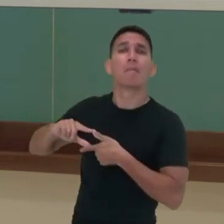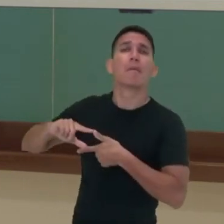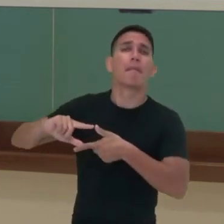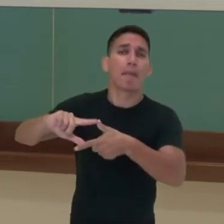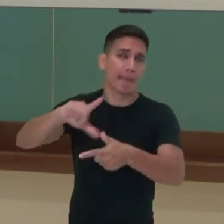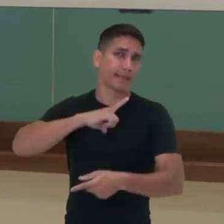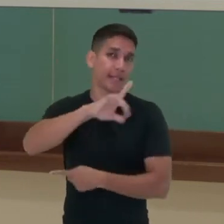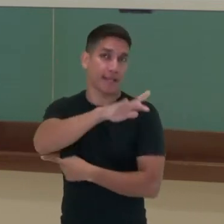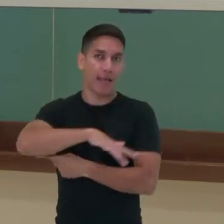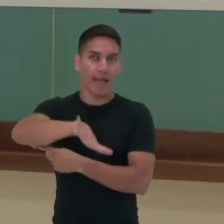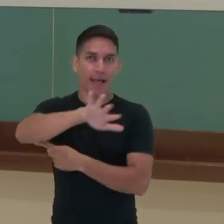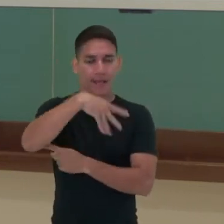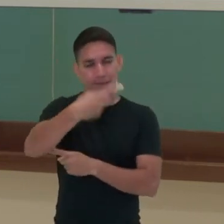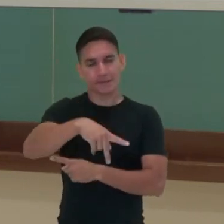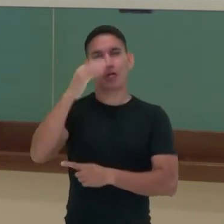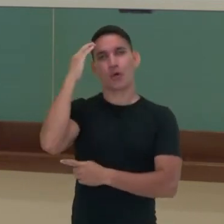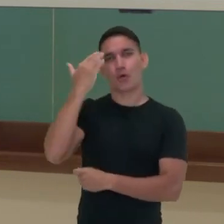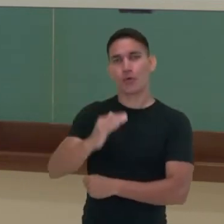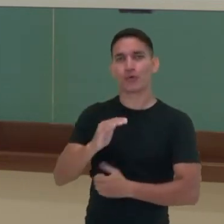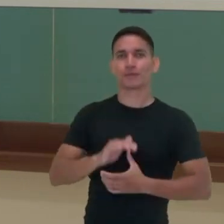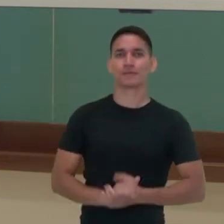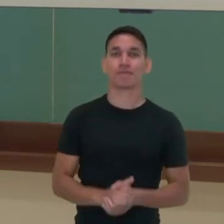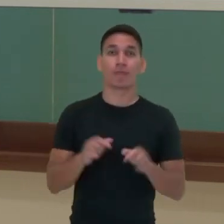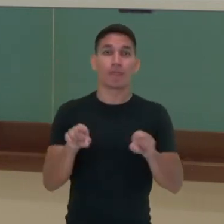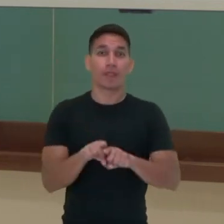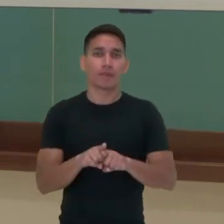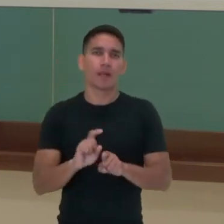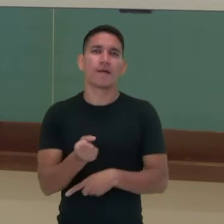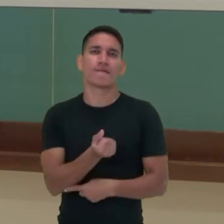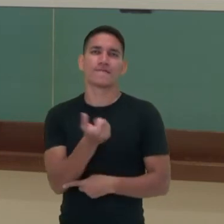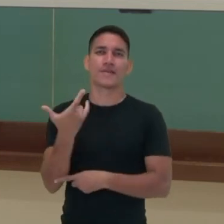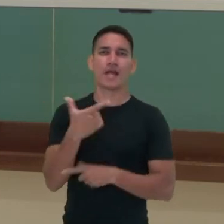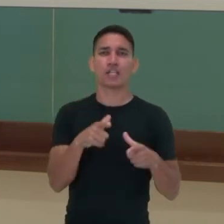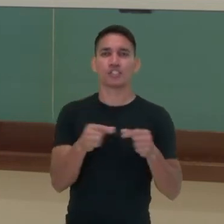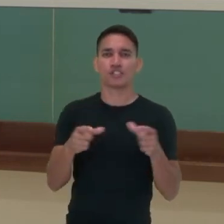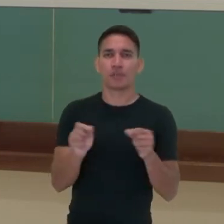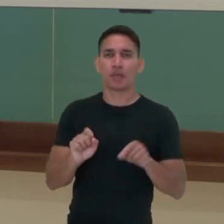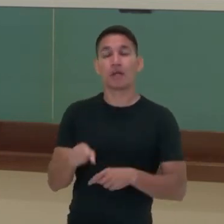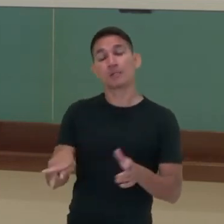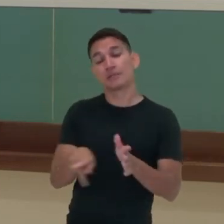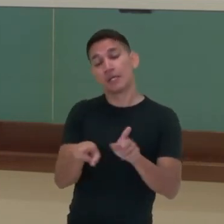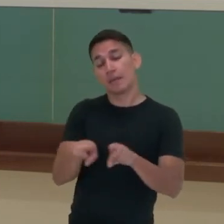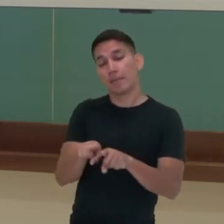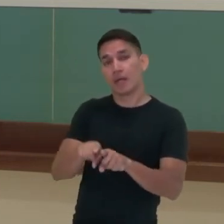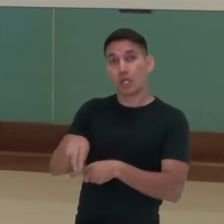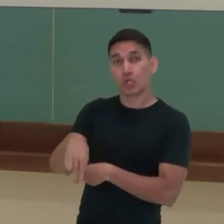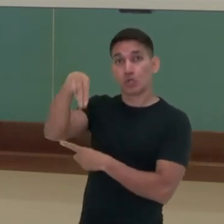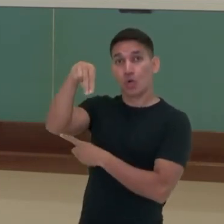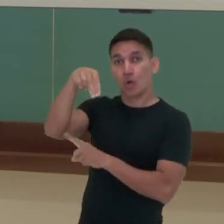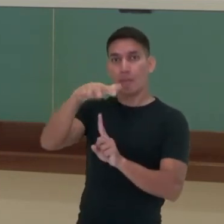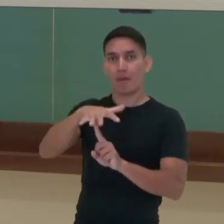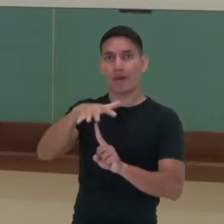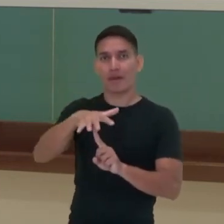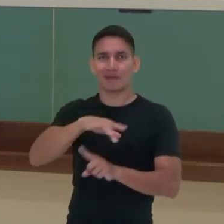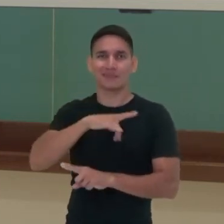na região de Curitiba. E também muitos japoneses e também no norte do estado do Paraná, muitos descendentes de japoneses também,